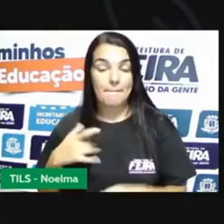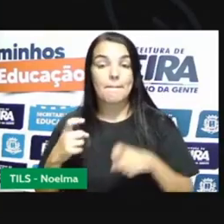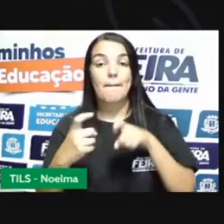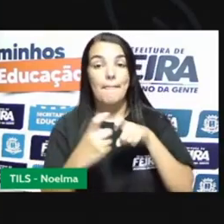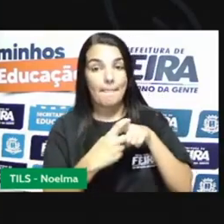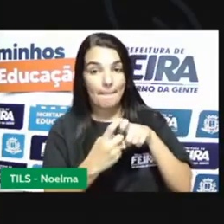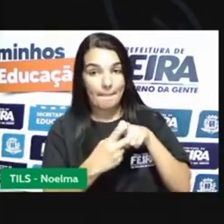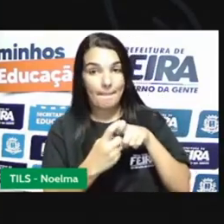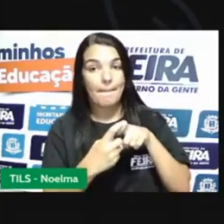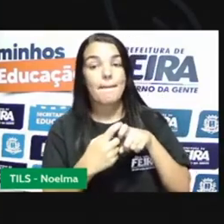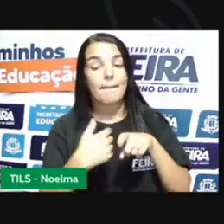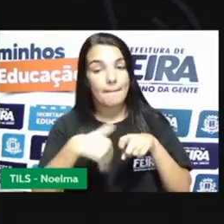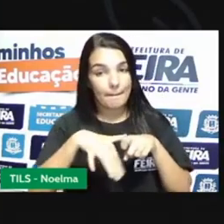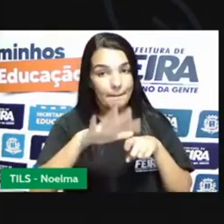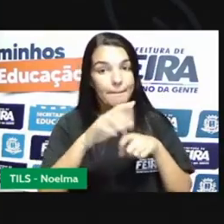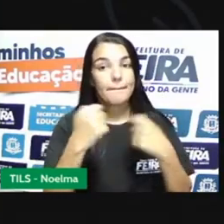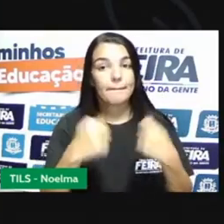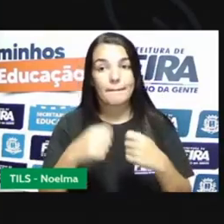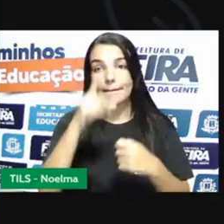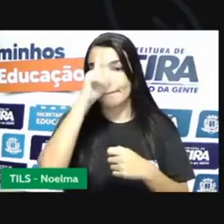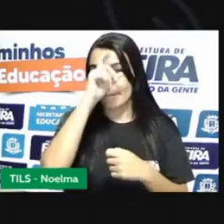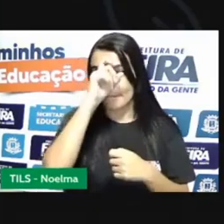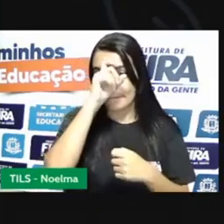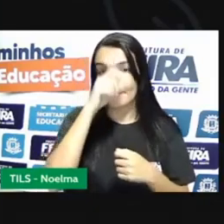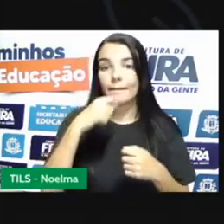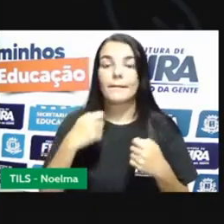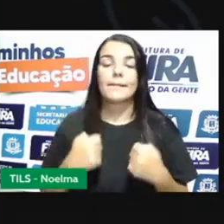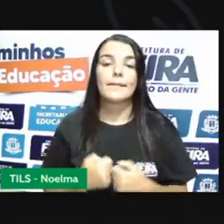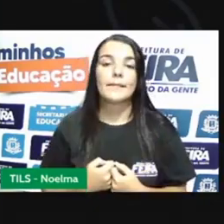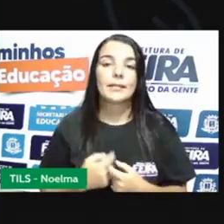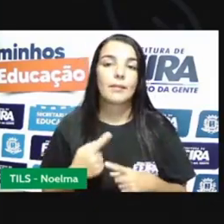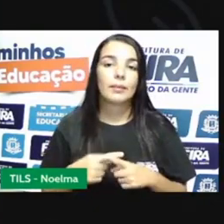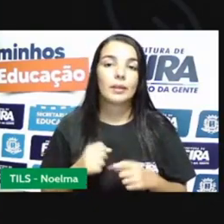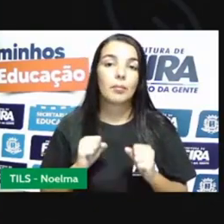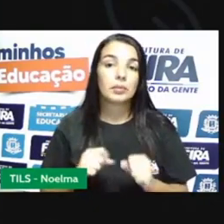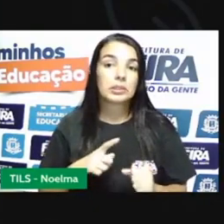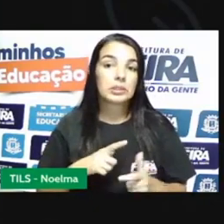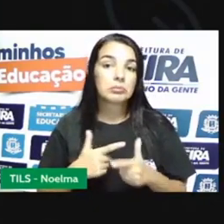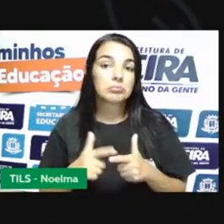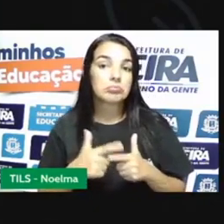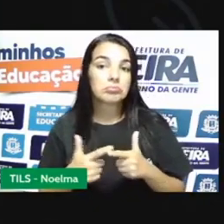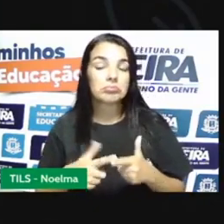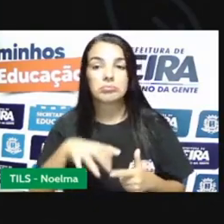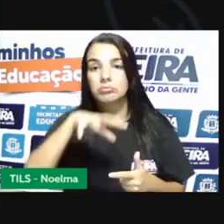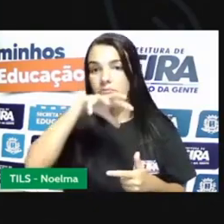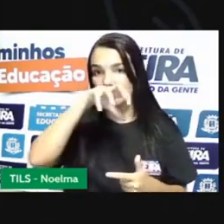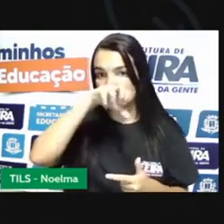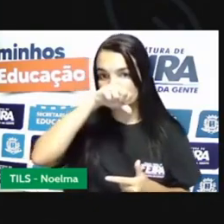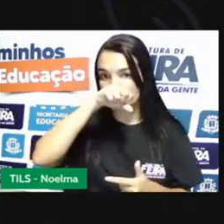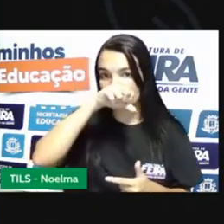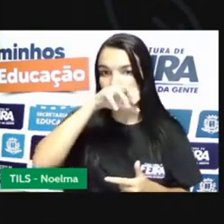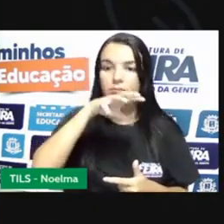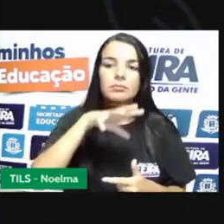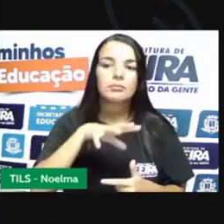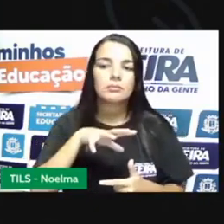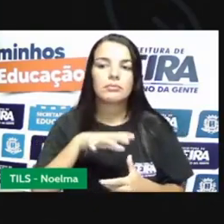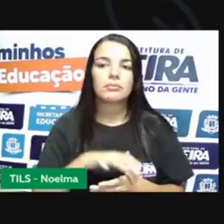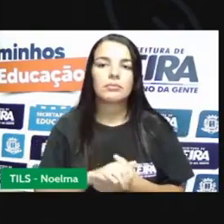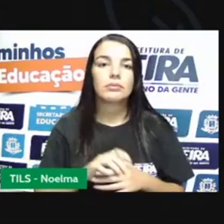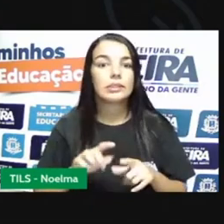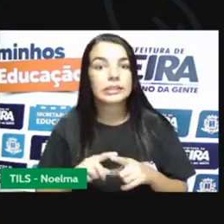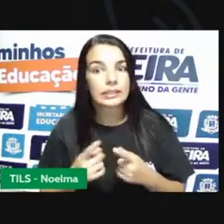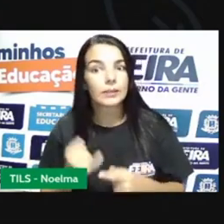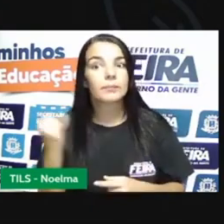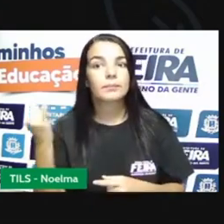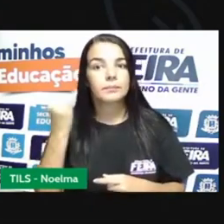atividade ela pode praticar, porque ela pode apresentar aí um problema respiratório, um problema cardíaco, né? Então,